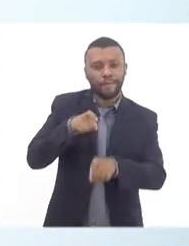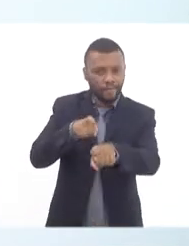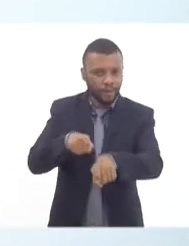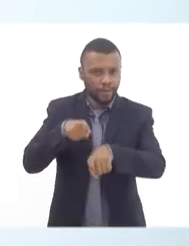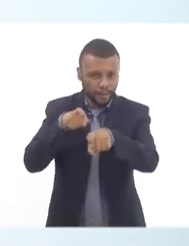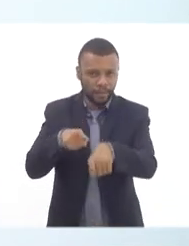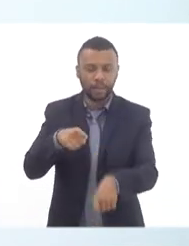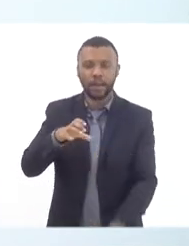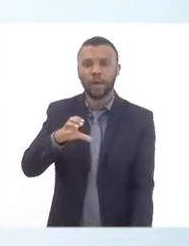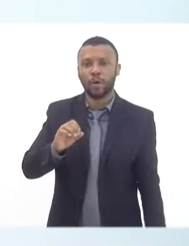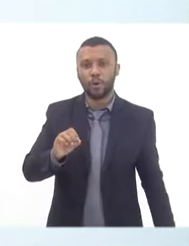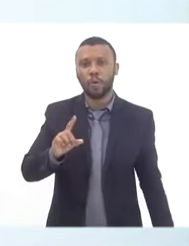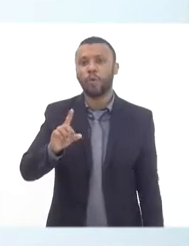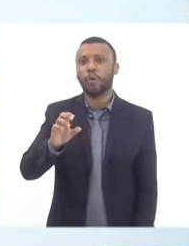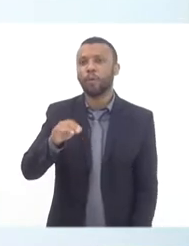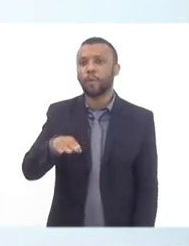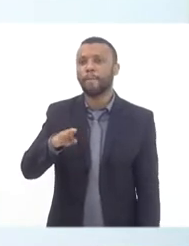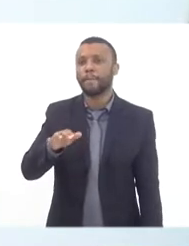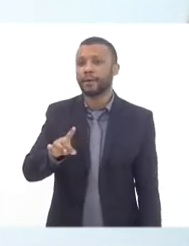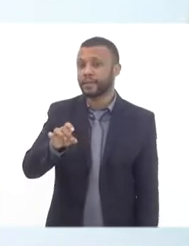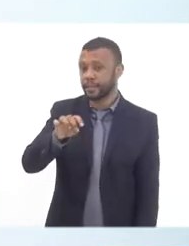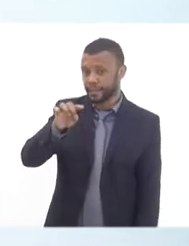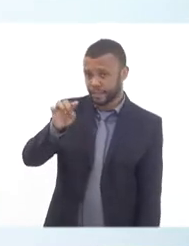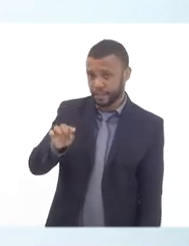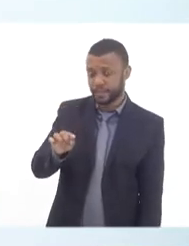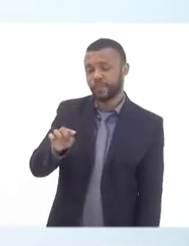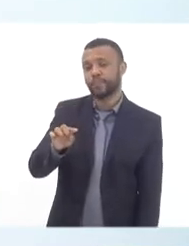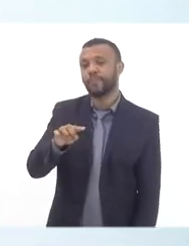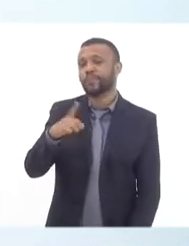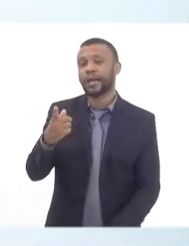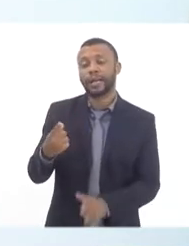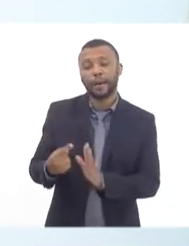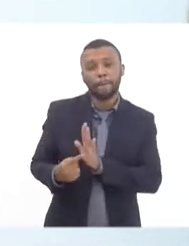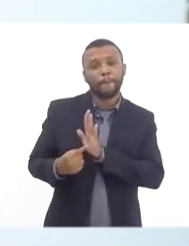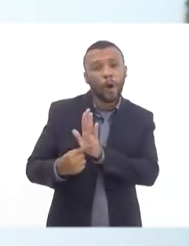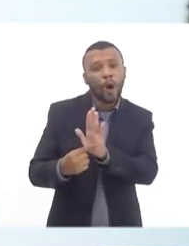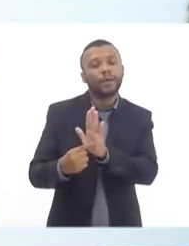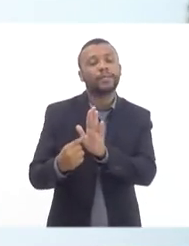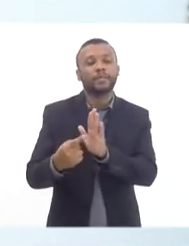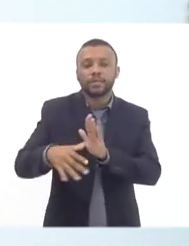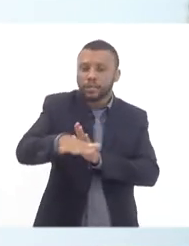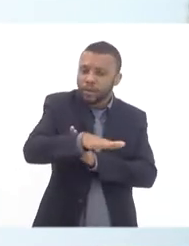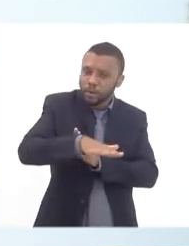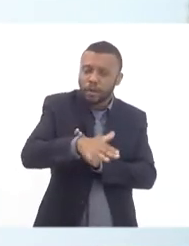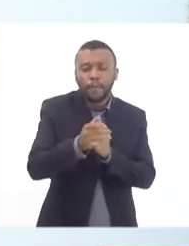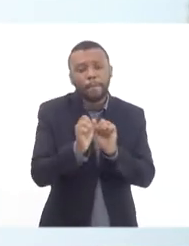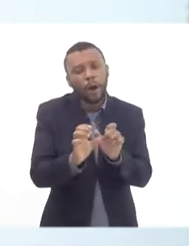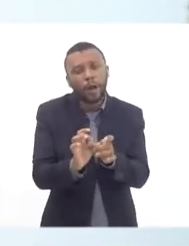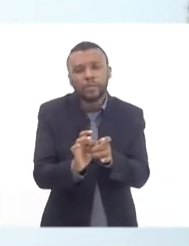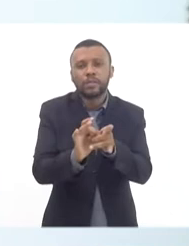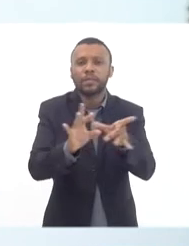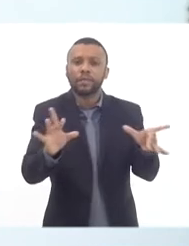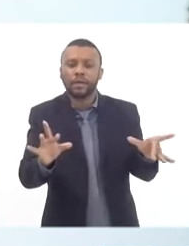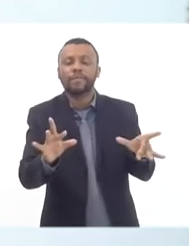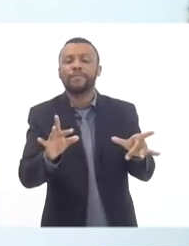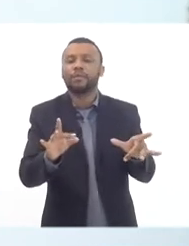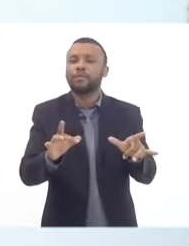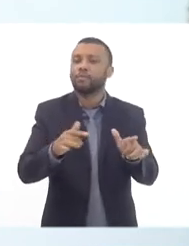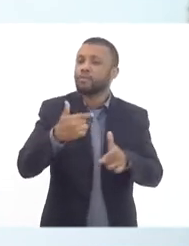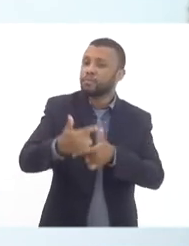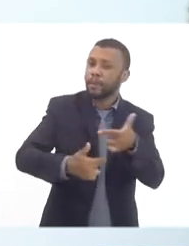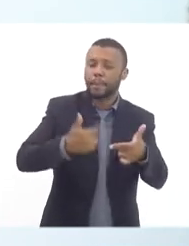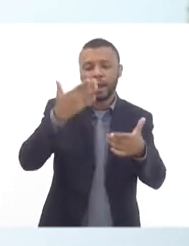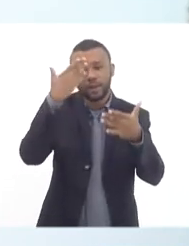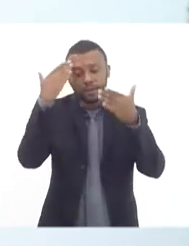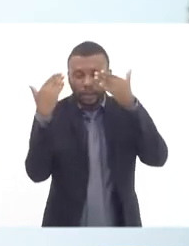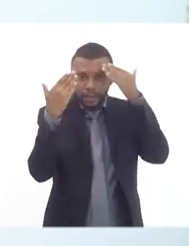ressalta potencial local para o desenvolvimento de atividades de lazer ao ar livre, junto à natureza, especialmente